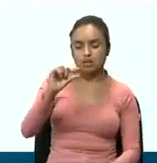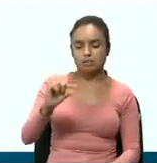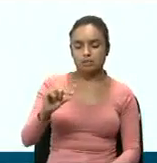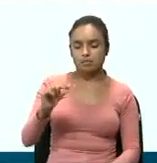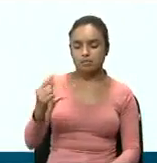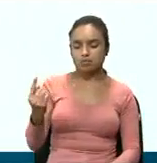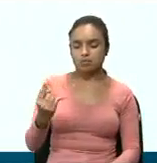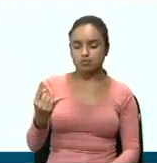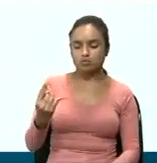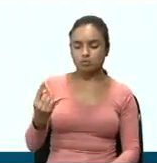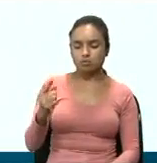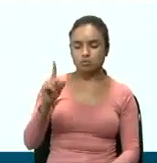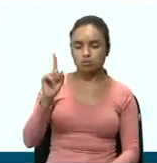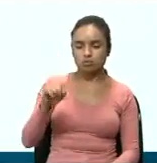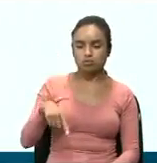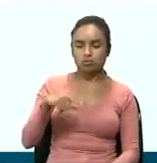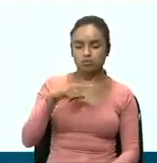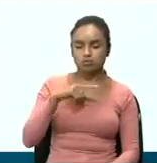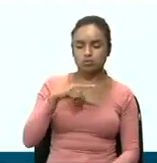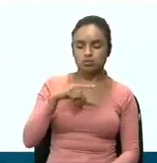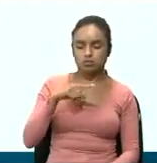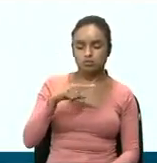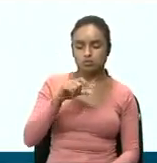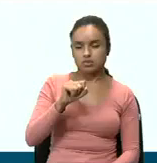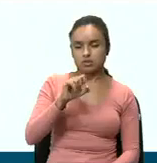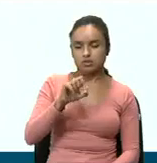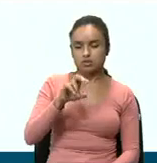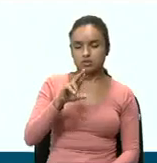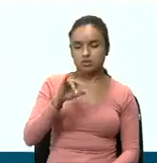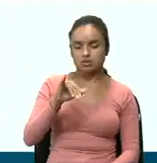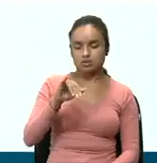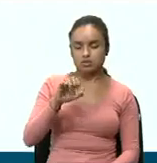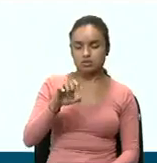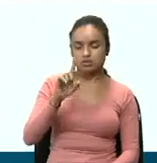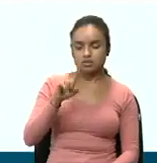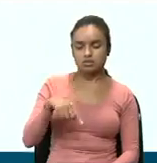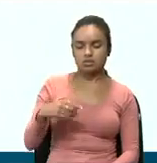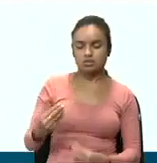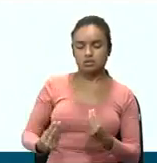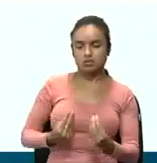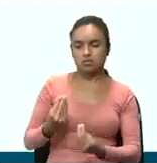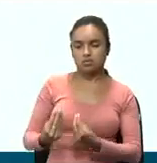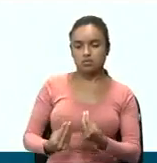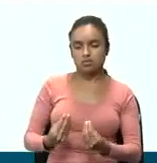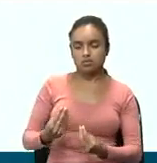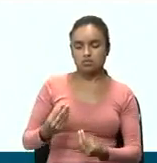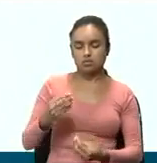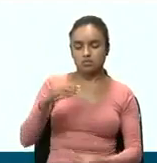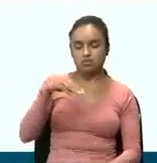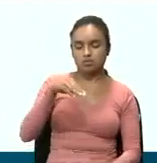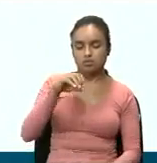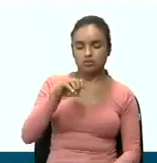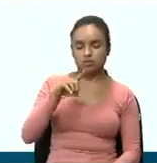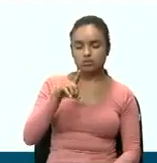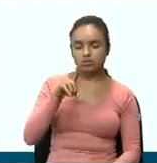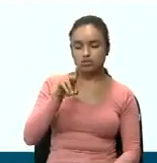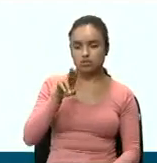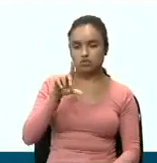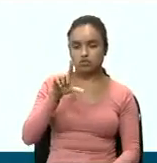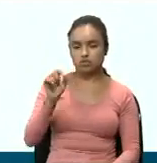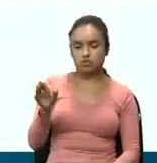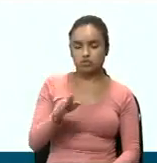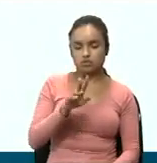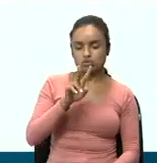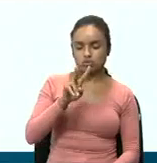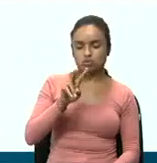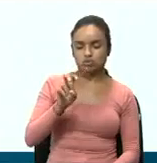1, implica que essa série vai convergir, ou seja, o módulo de R, né? Então, um módulo de